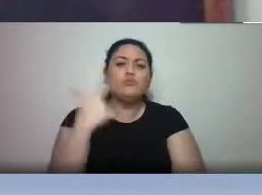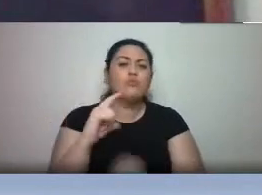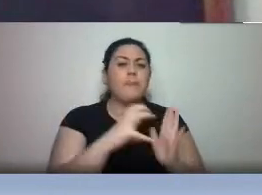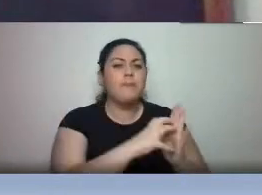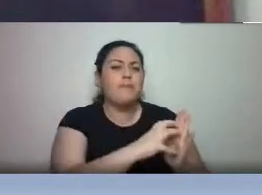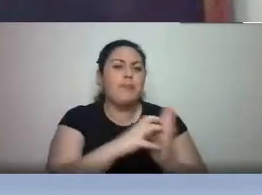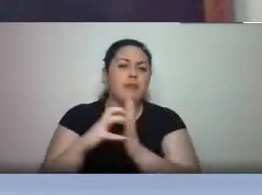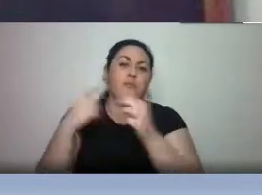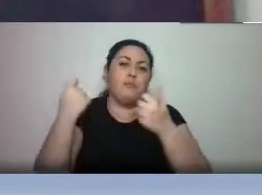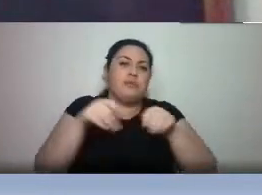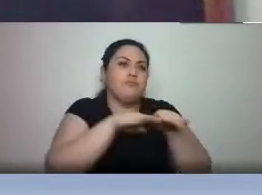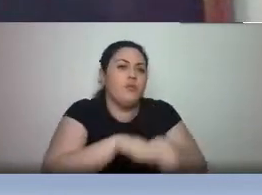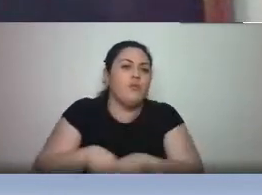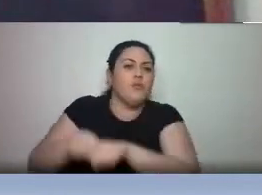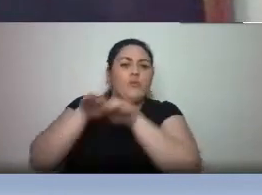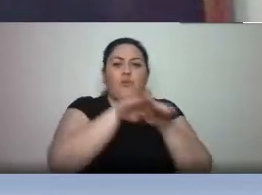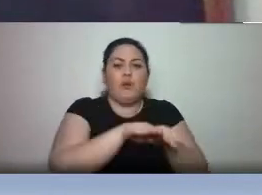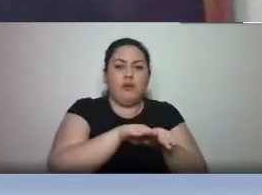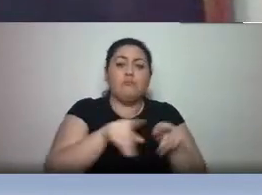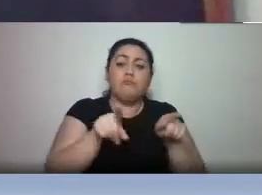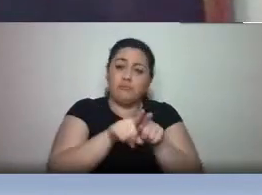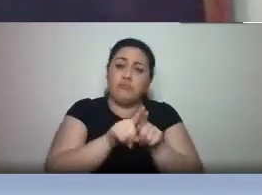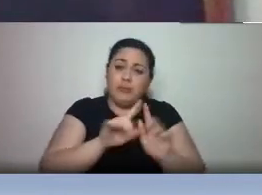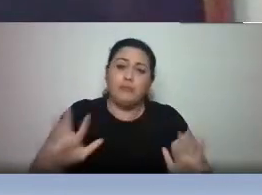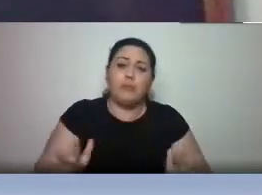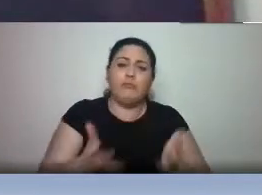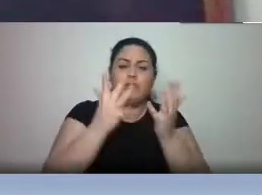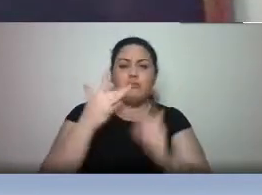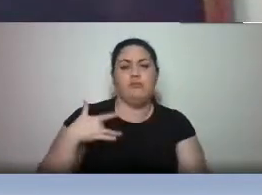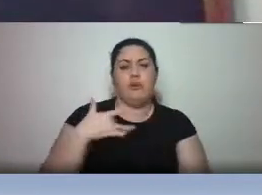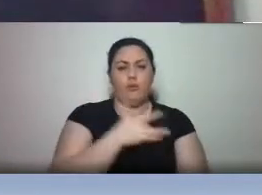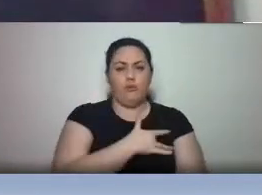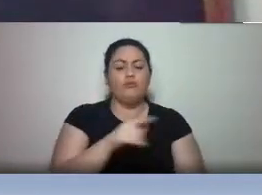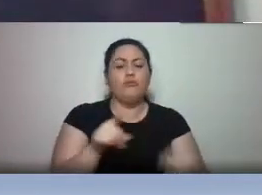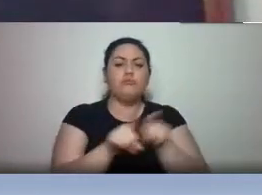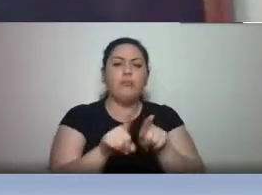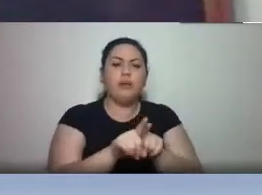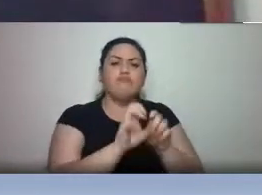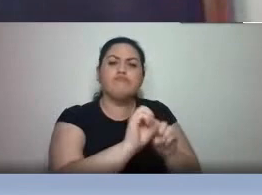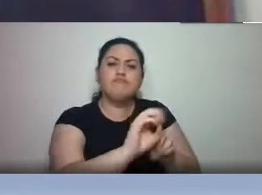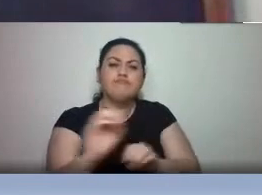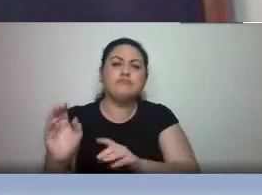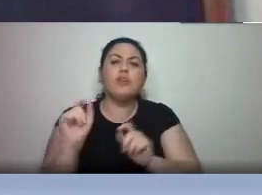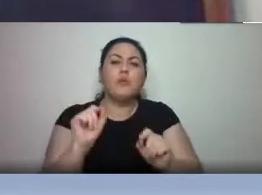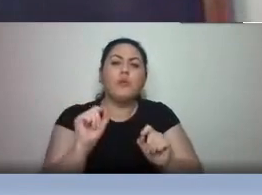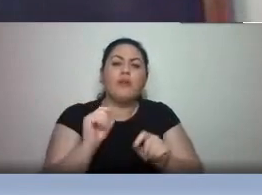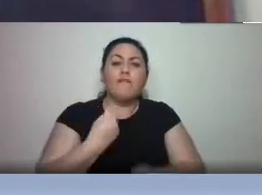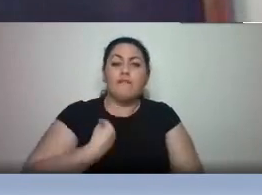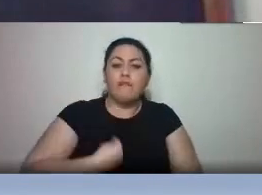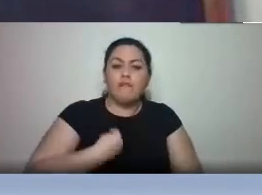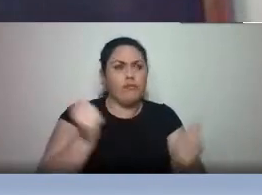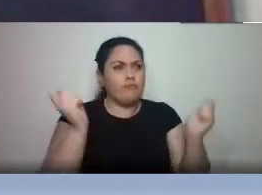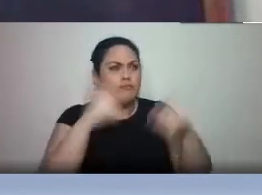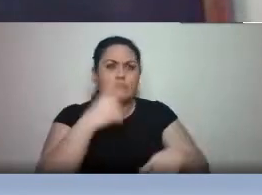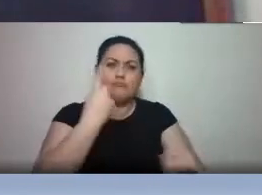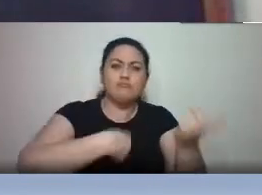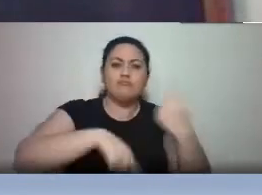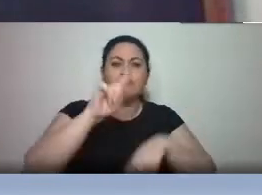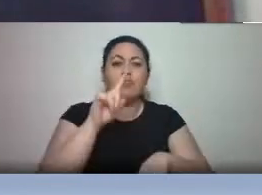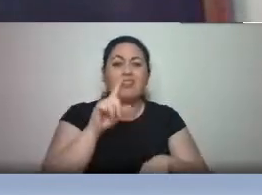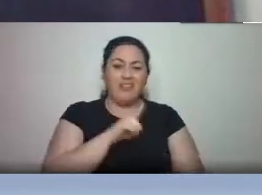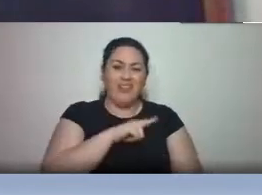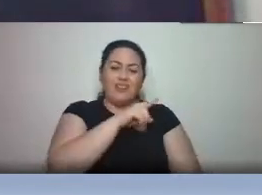Promover saúde e fomentar potências de vida, interrompendo ciclos de sofrimento individual,